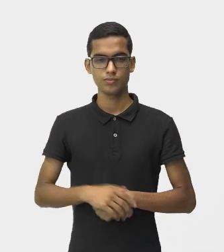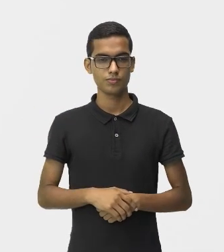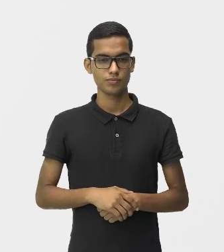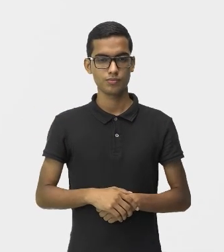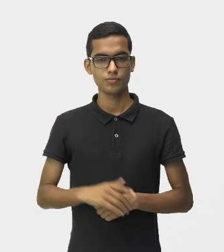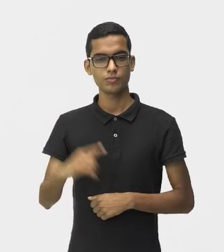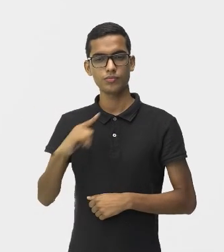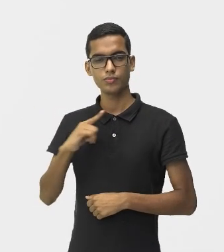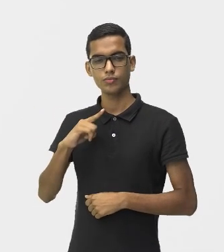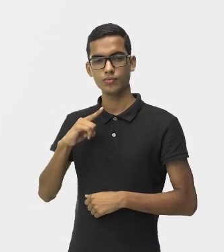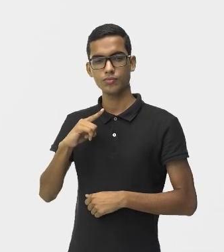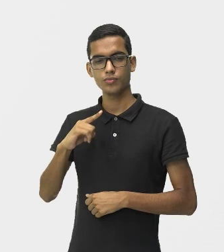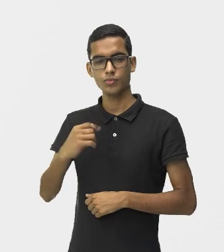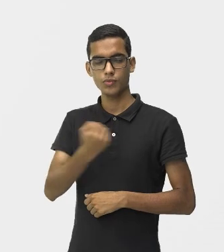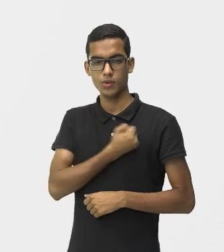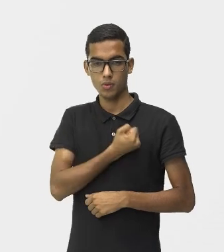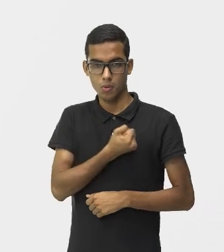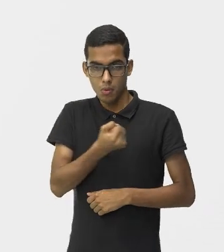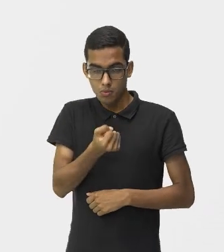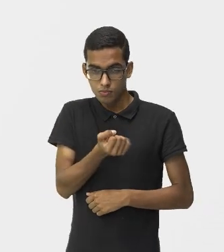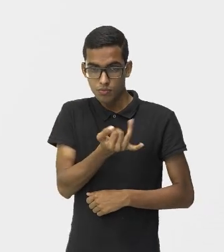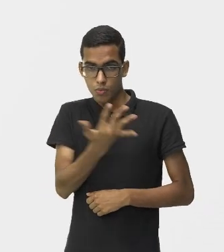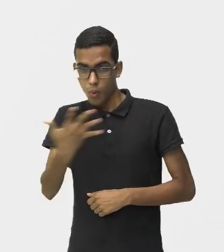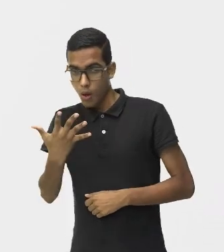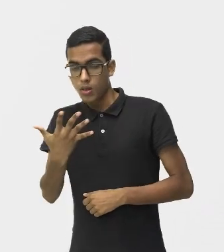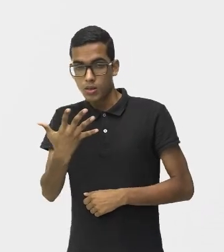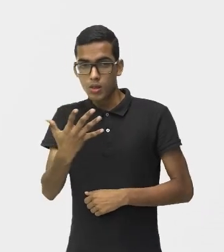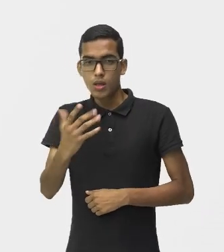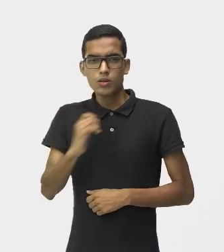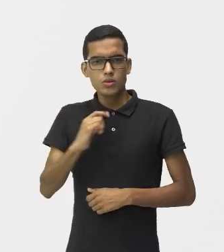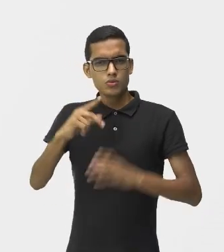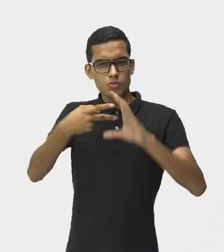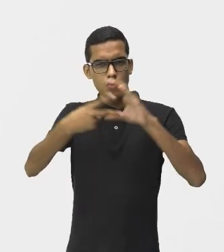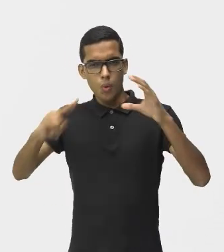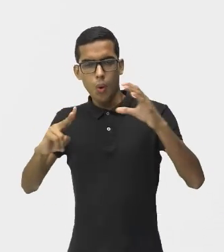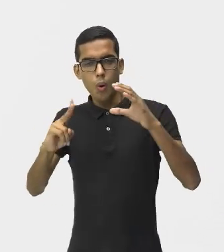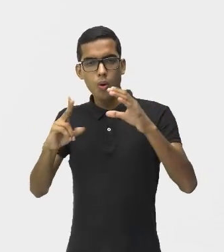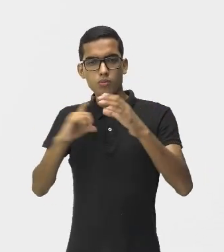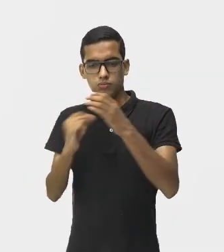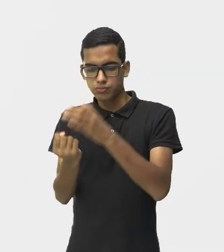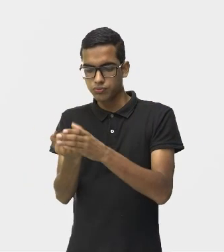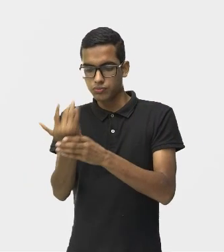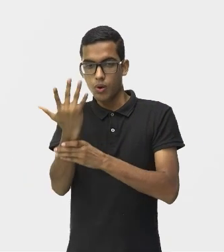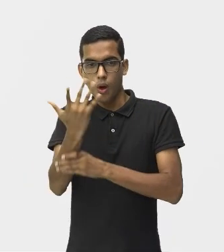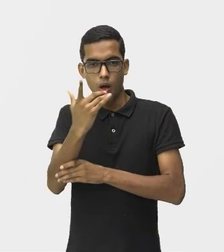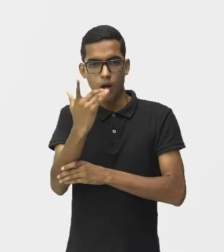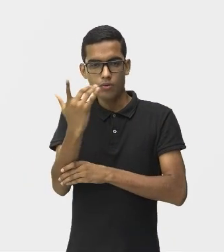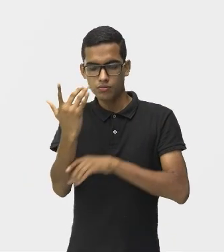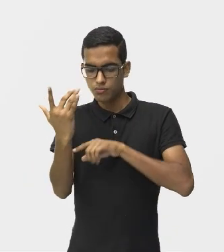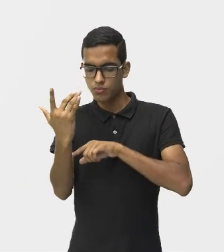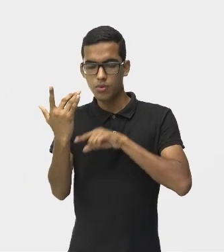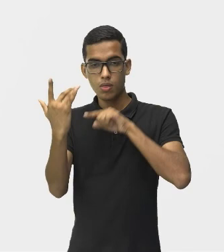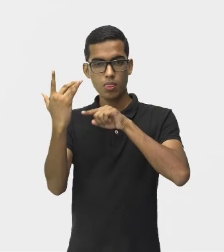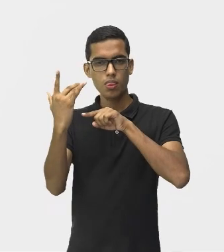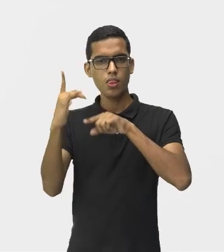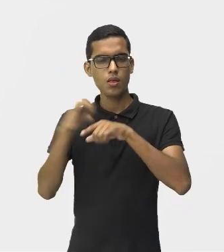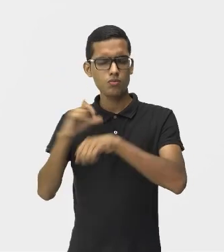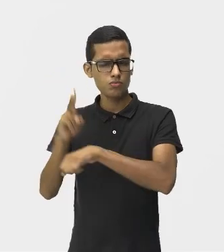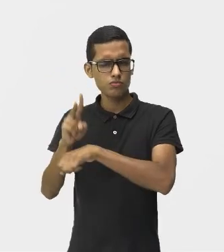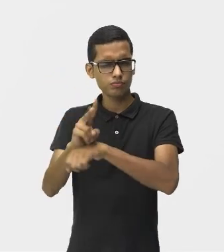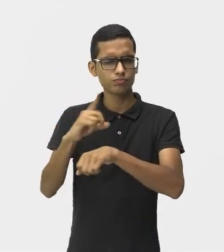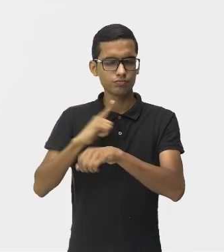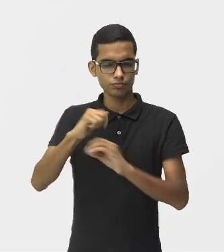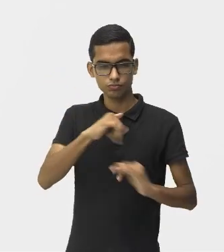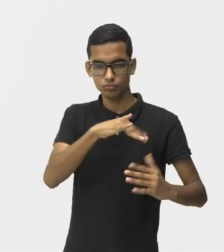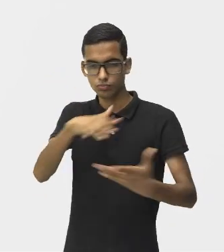de cromossomos encontrados em gametas de algumas plantas muito cultivadas no mundo todo. Quando a gente fala de gameta,